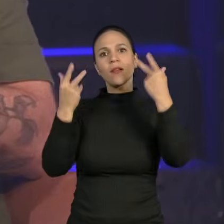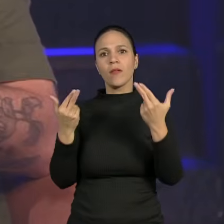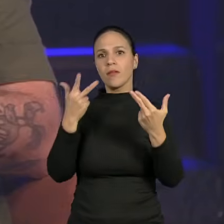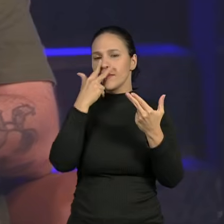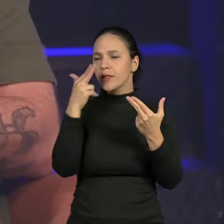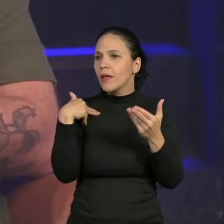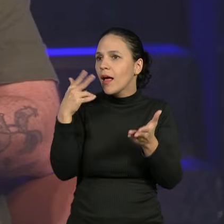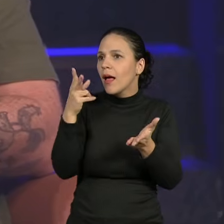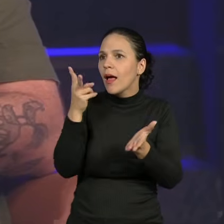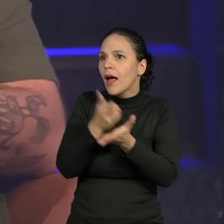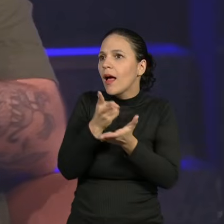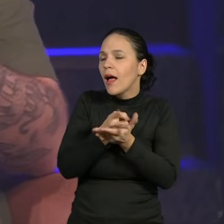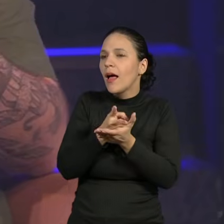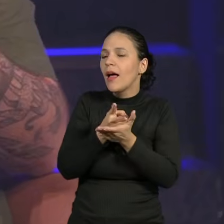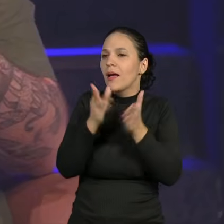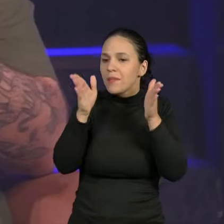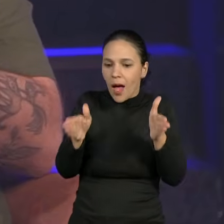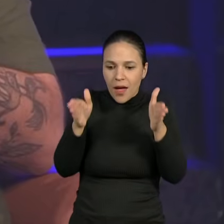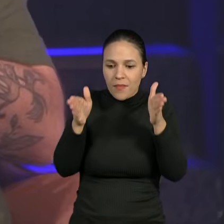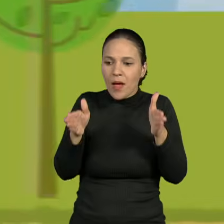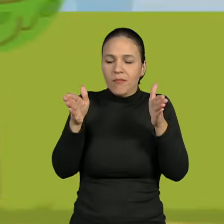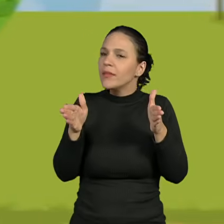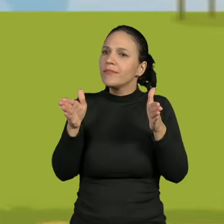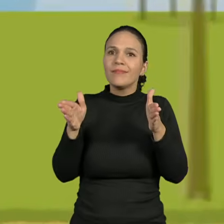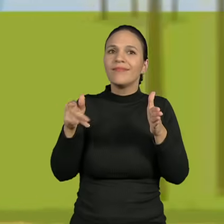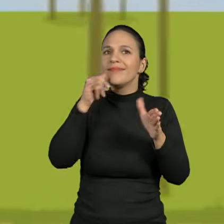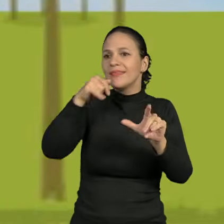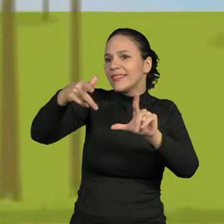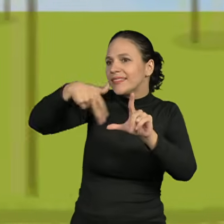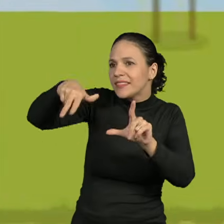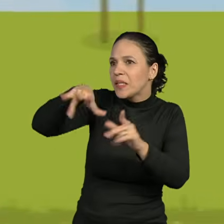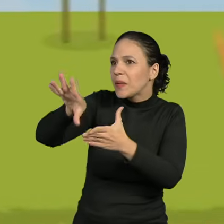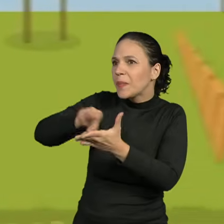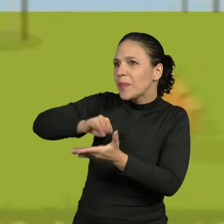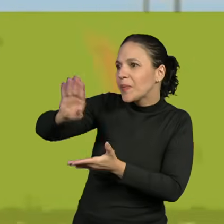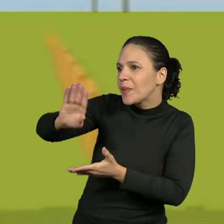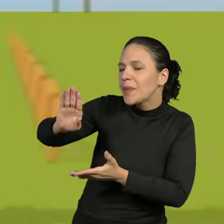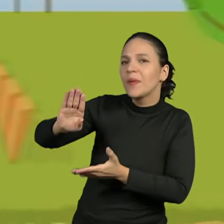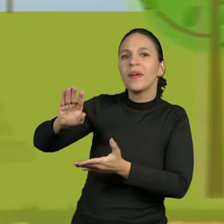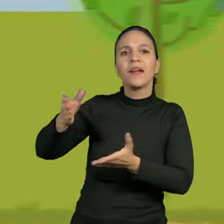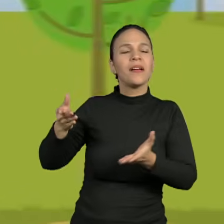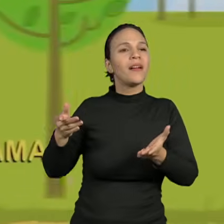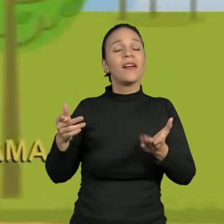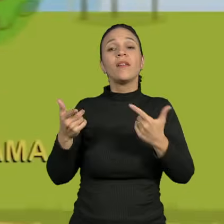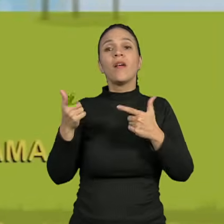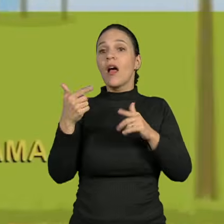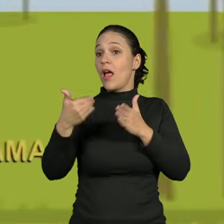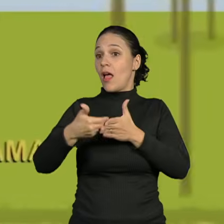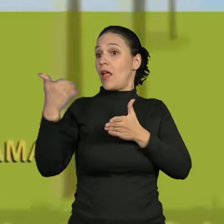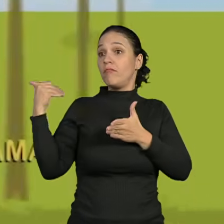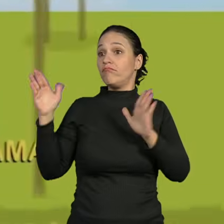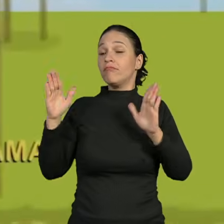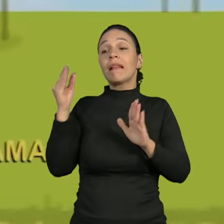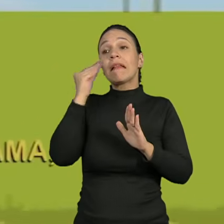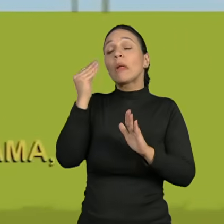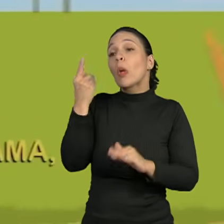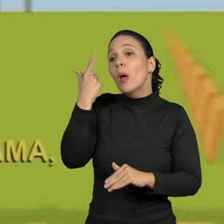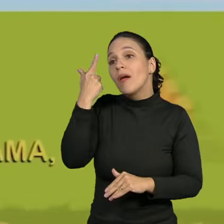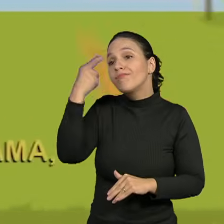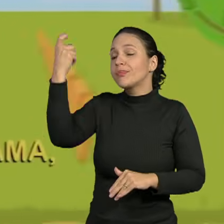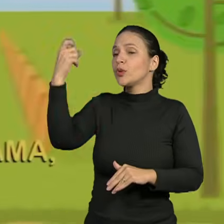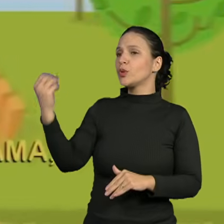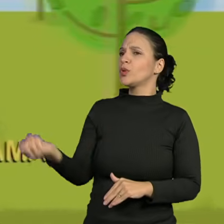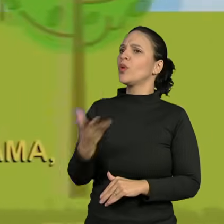assim, de uma caixa de alguma animação, algum desenho, algo musical que fosse pré-existente ali, que a gente já ouvisse, a